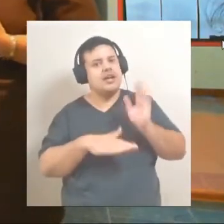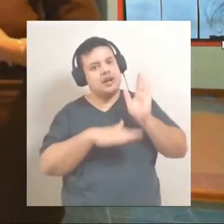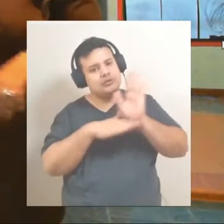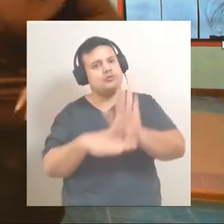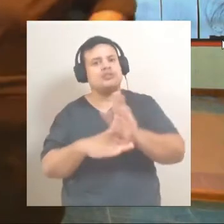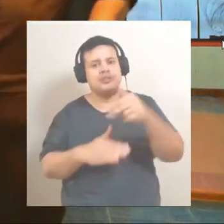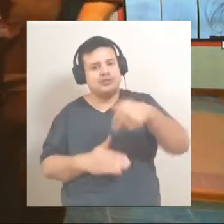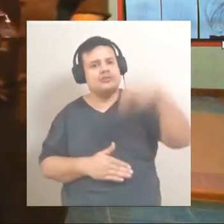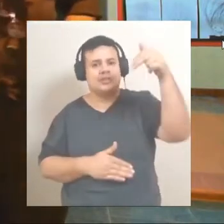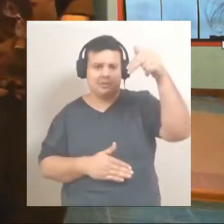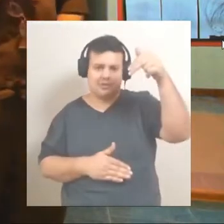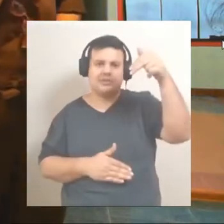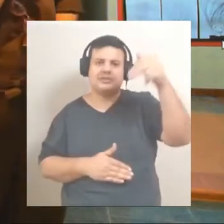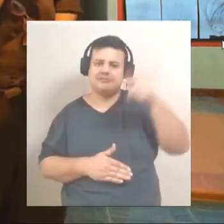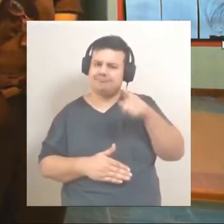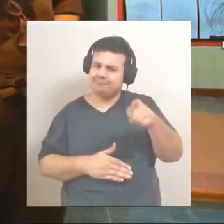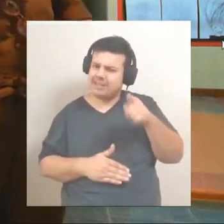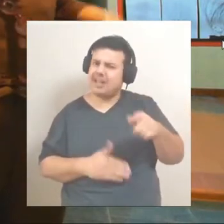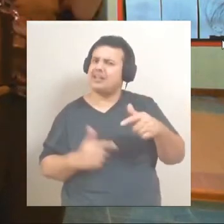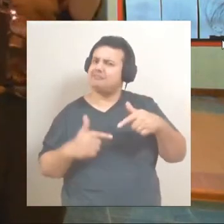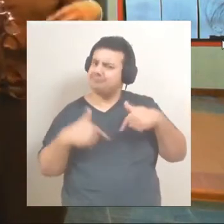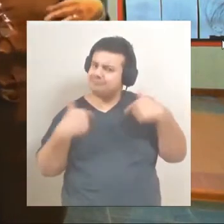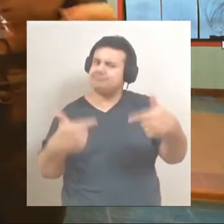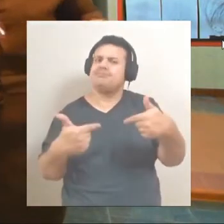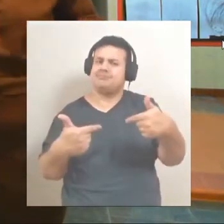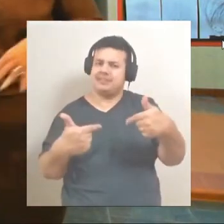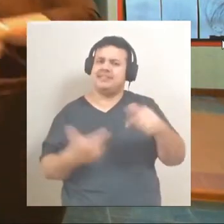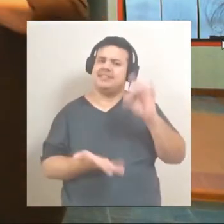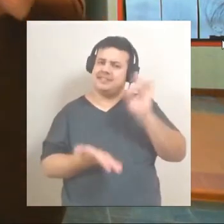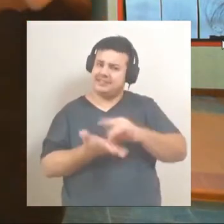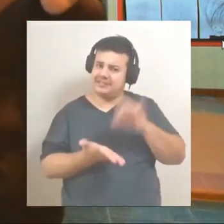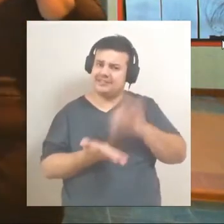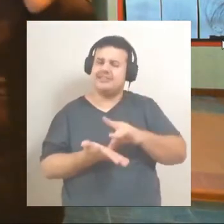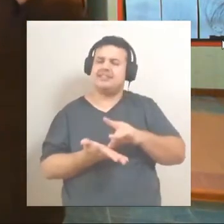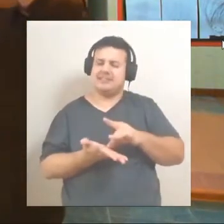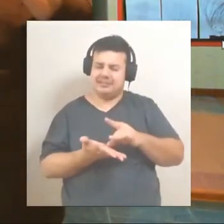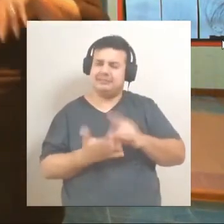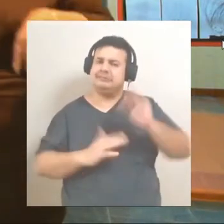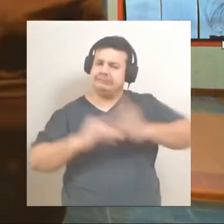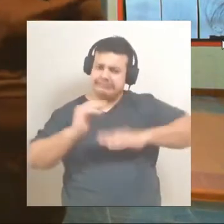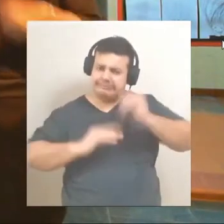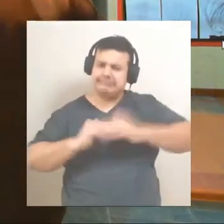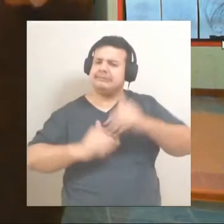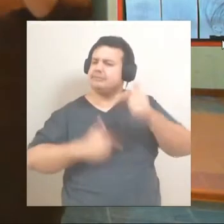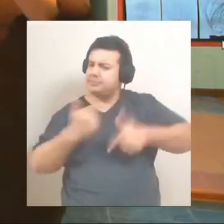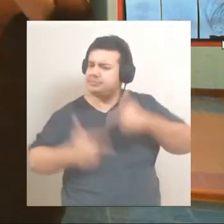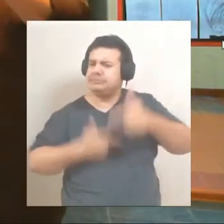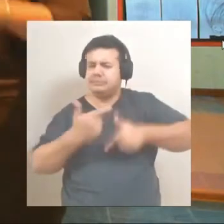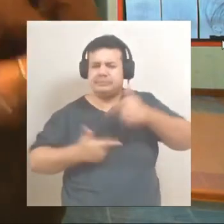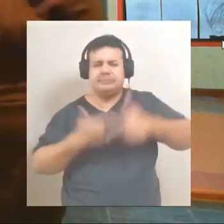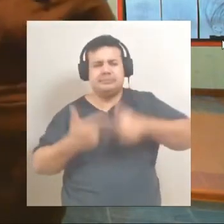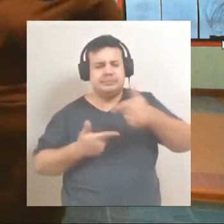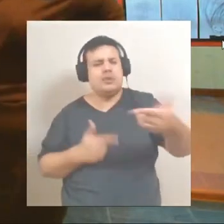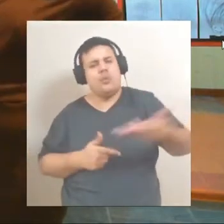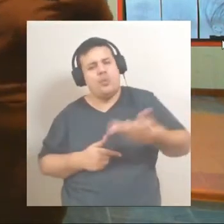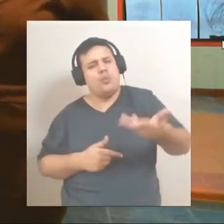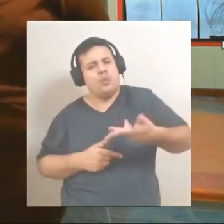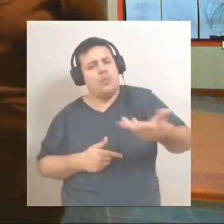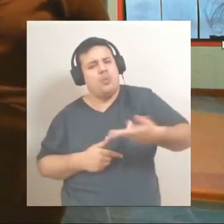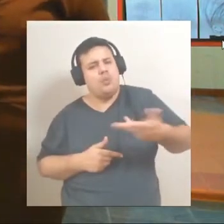da Zona Norte. Ela é porreta, viu, gente? Eu nunca vi uma pessoa trabalhar tanto essa correria toda.